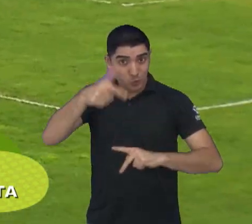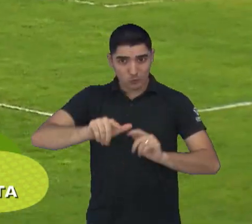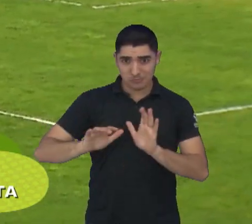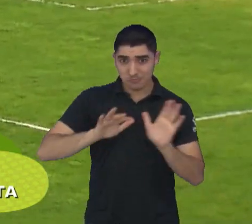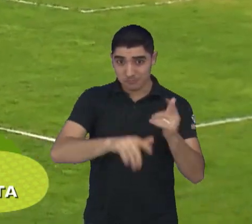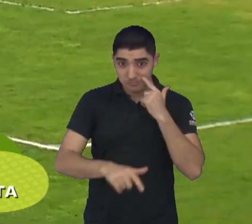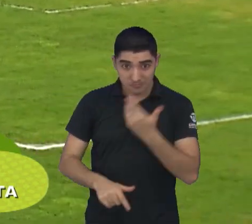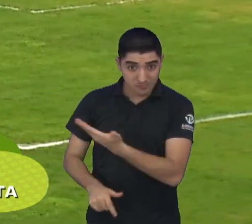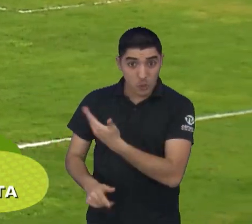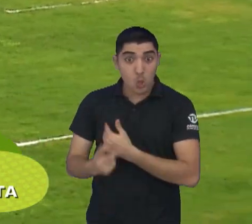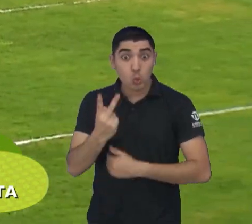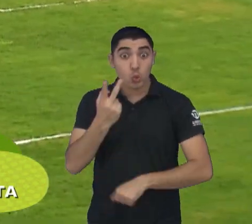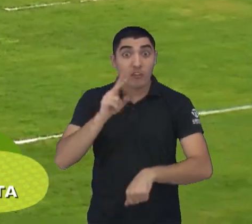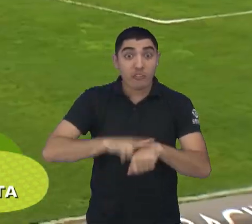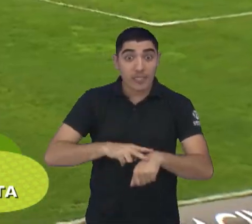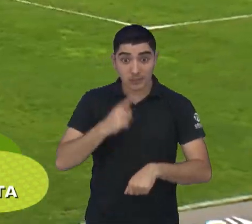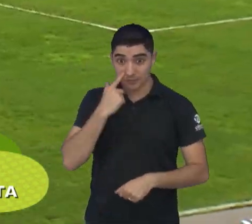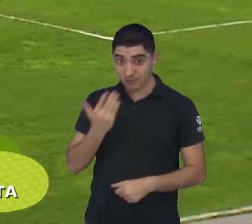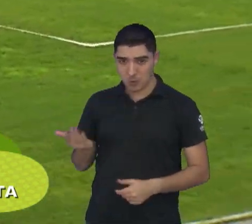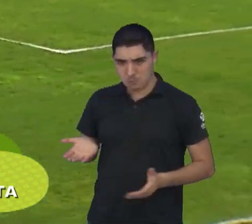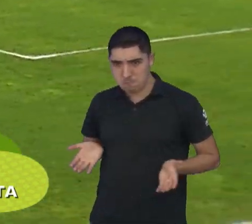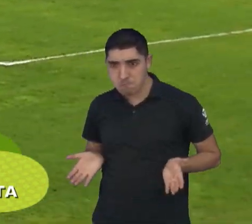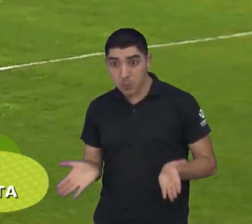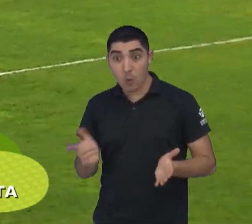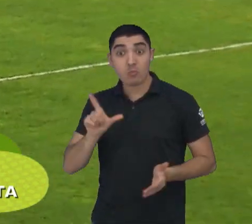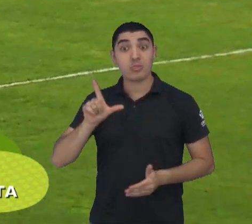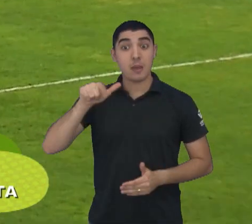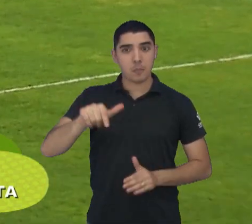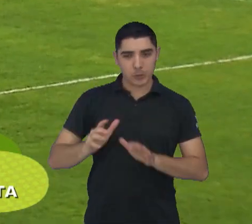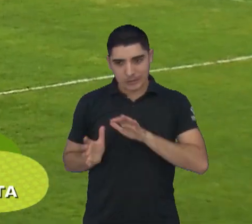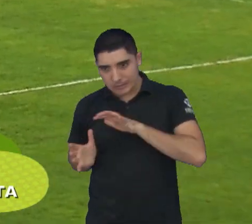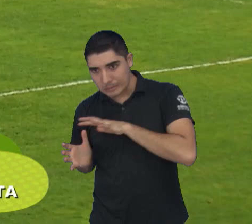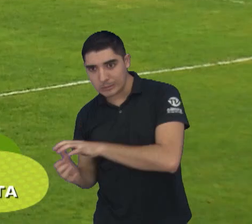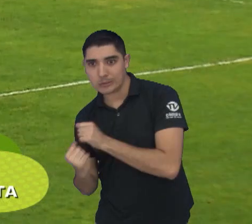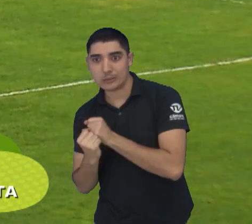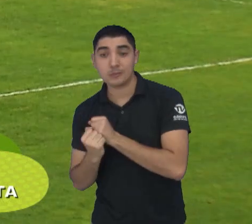vezes, nessa saída no chão e na cobrança dessa falta.